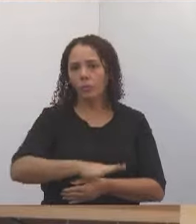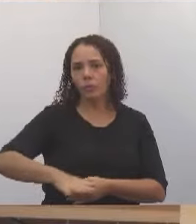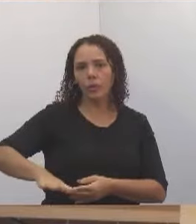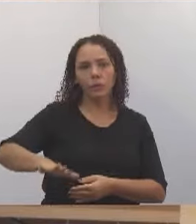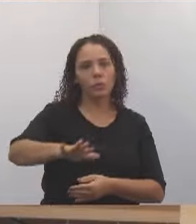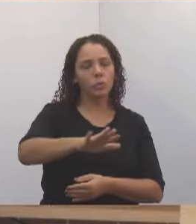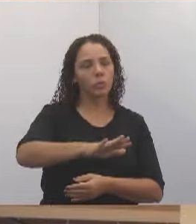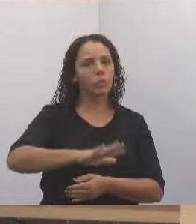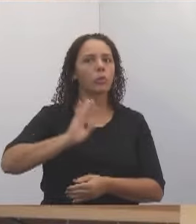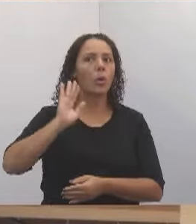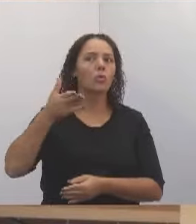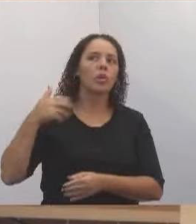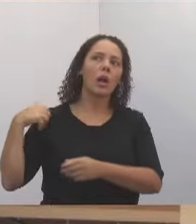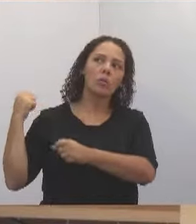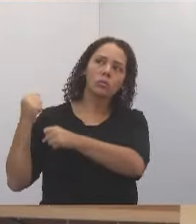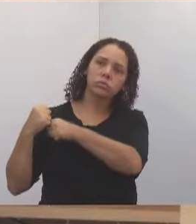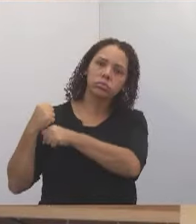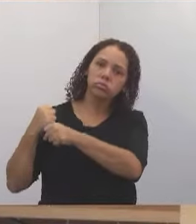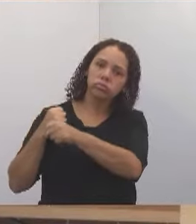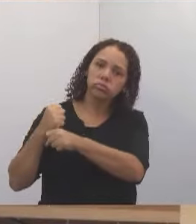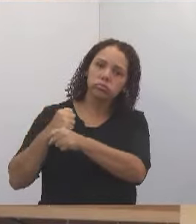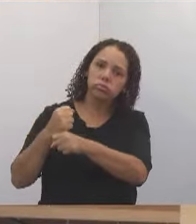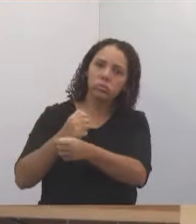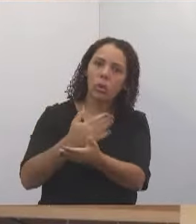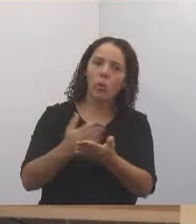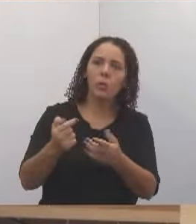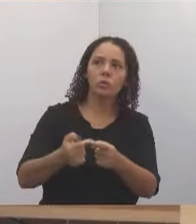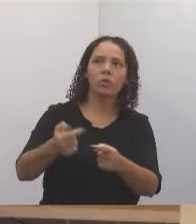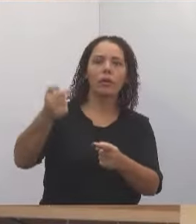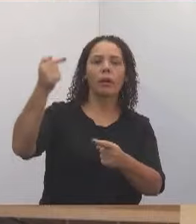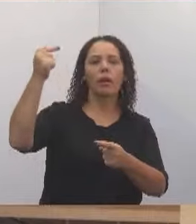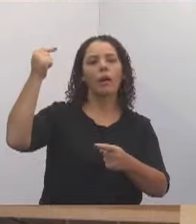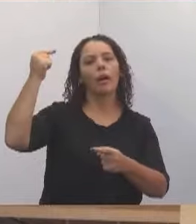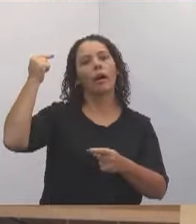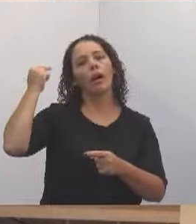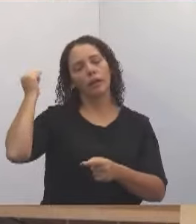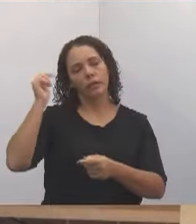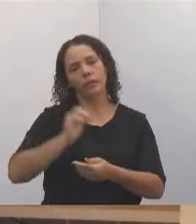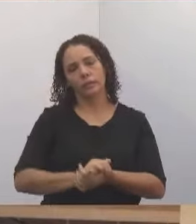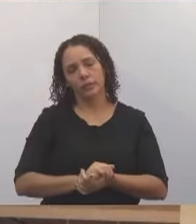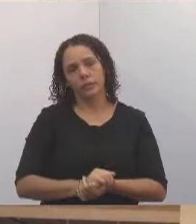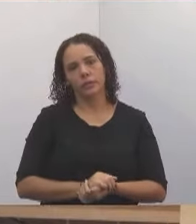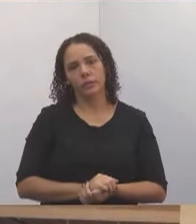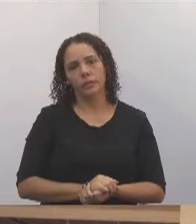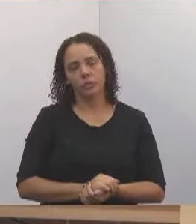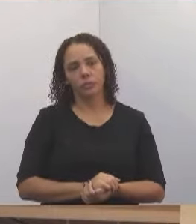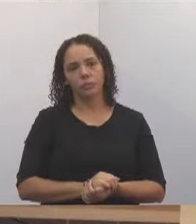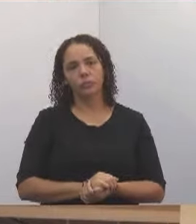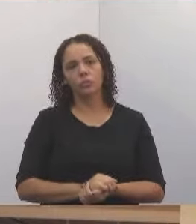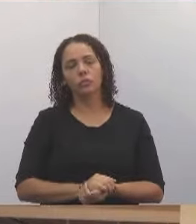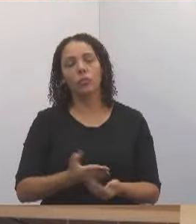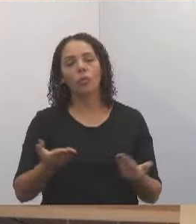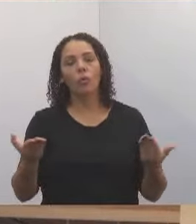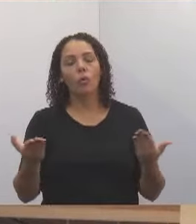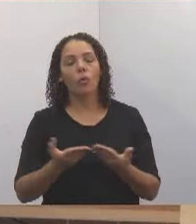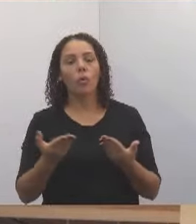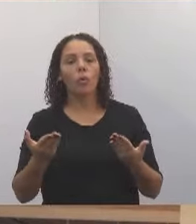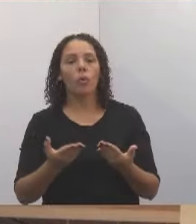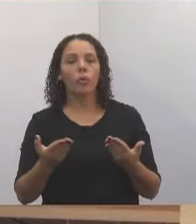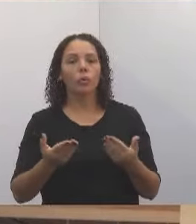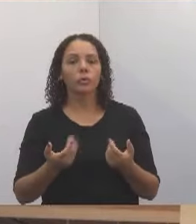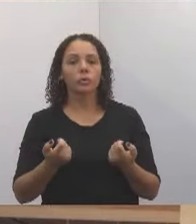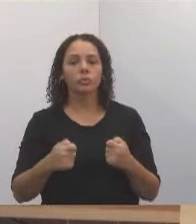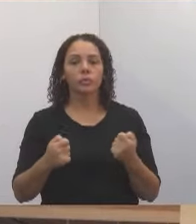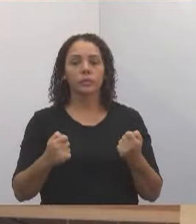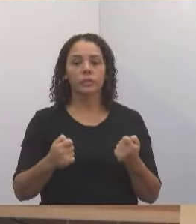vem dos barões da época, dos engravatados, dos barões. Hoje não, hoje a gente tem que